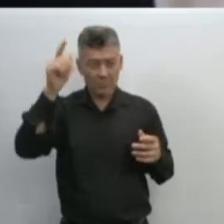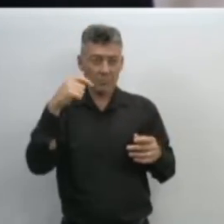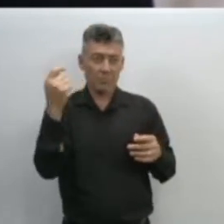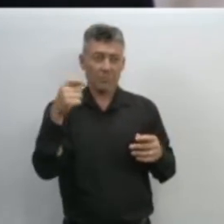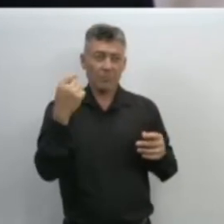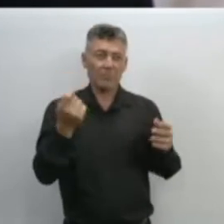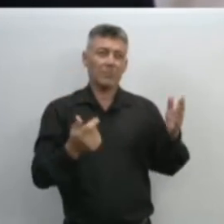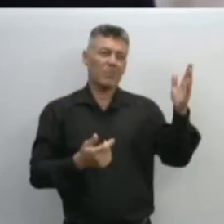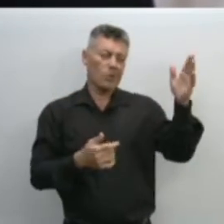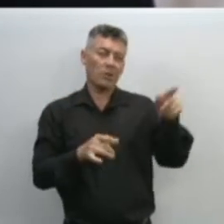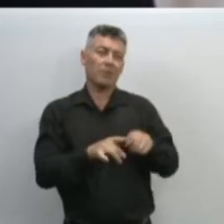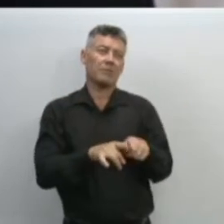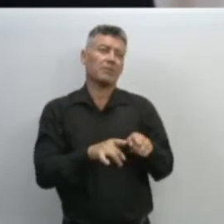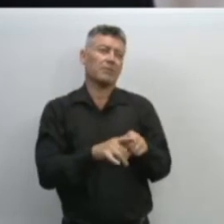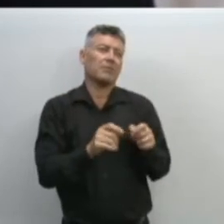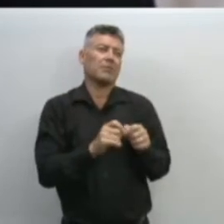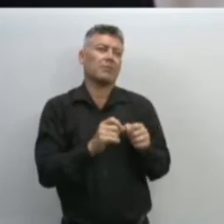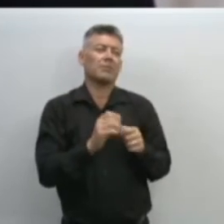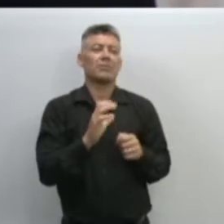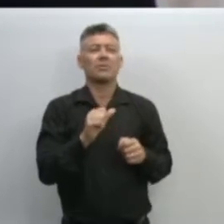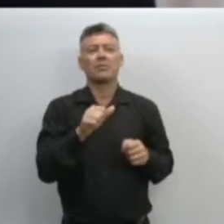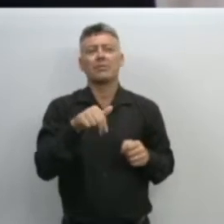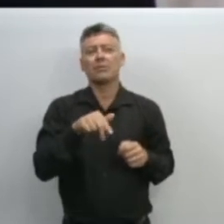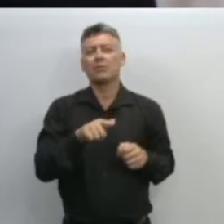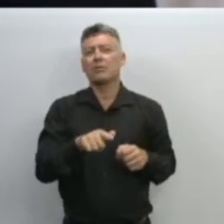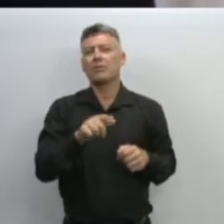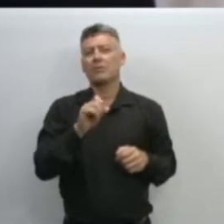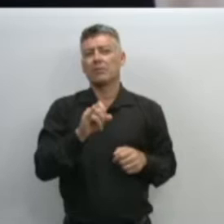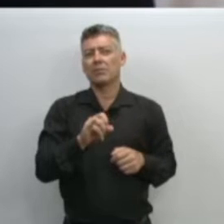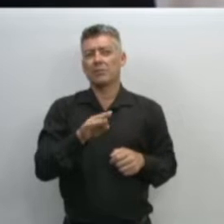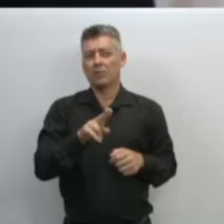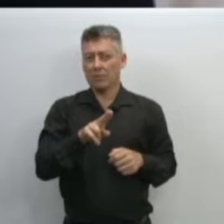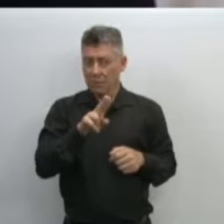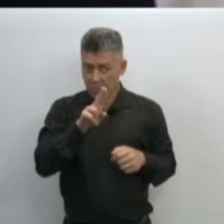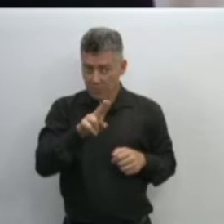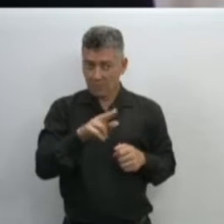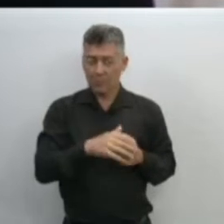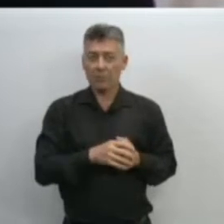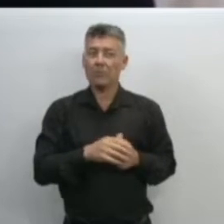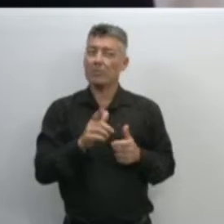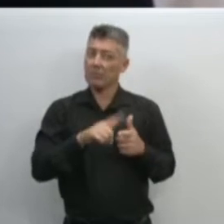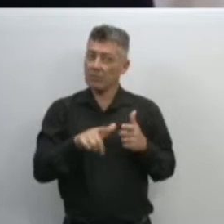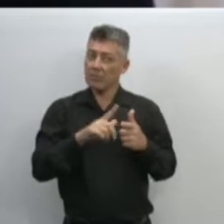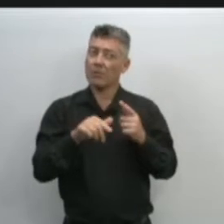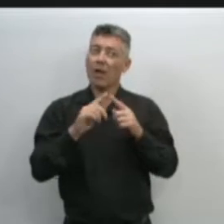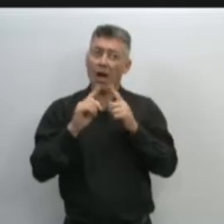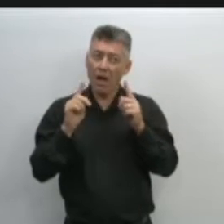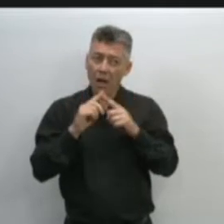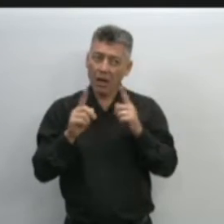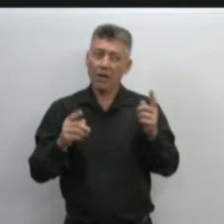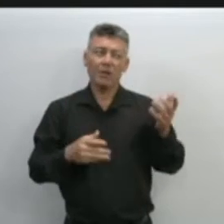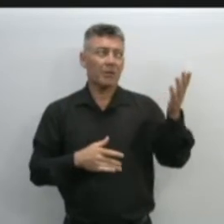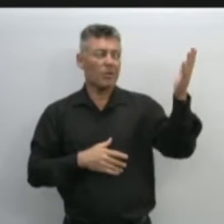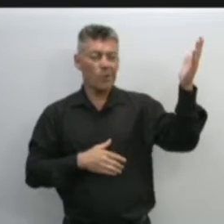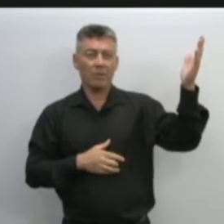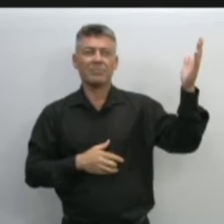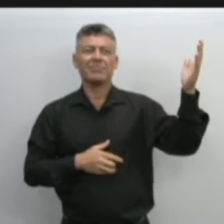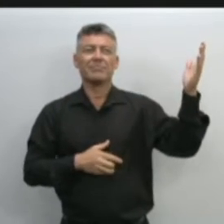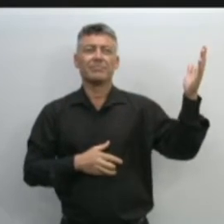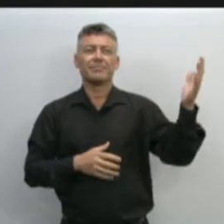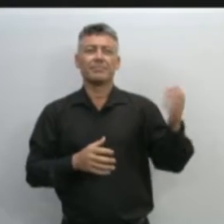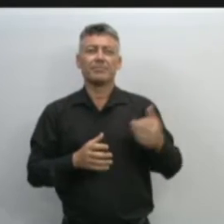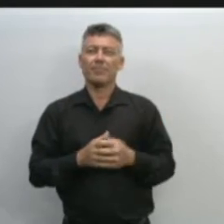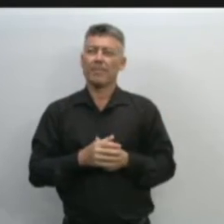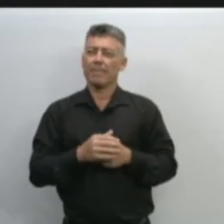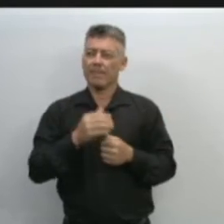foi feita a engorda de Camboriú, e hoje está tendo muitas reclamações, especialmente em Para Camboriú, concluir. né? As